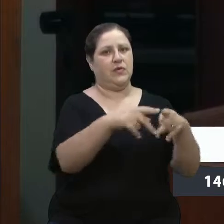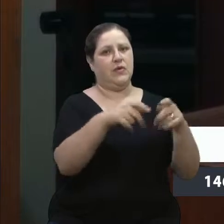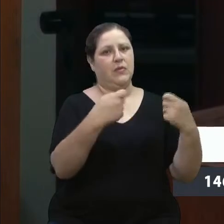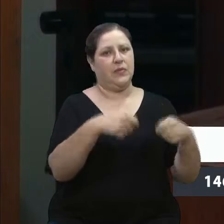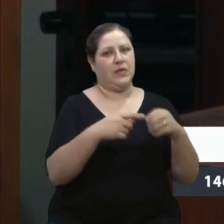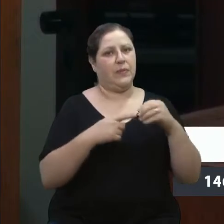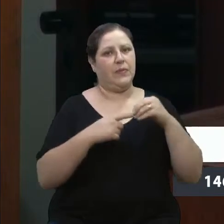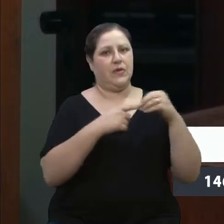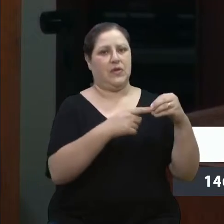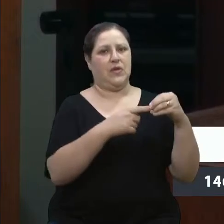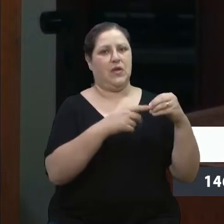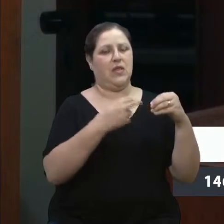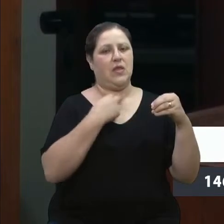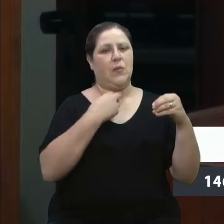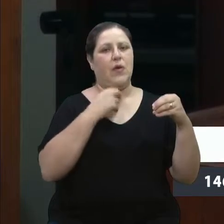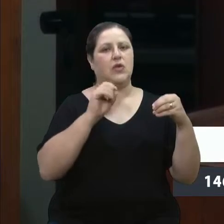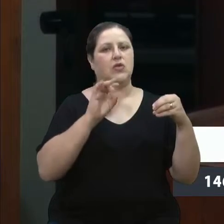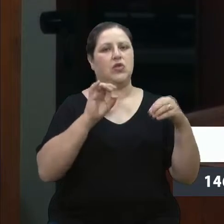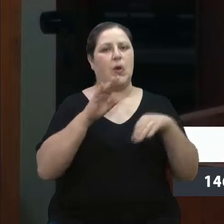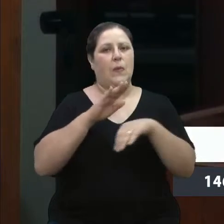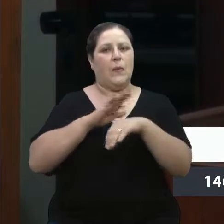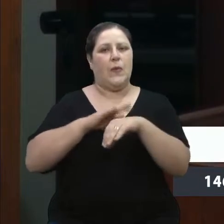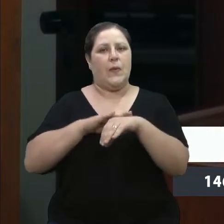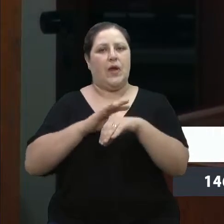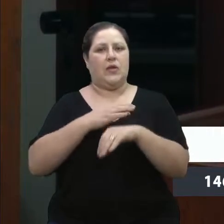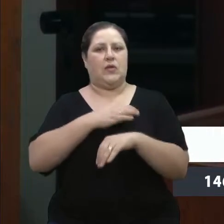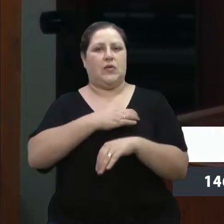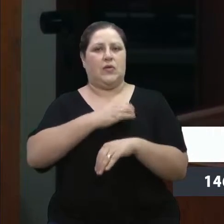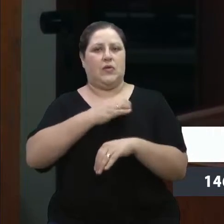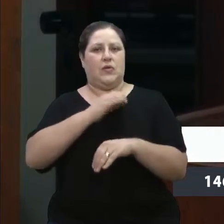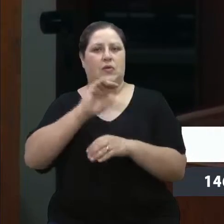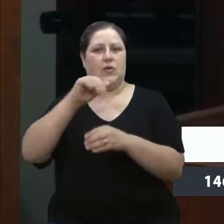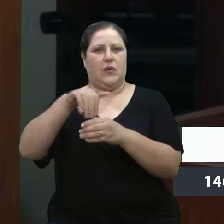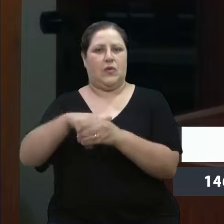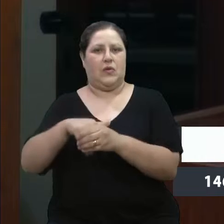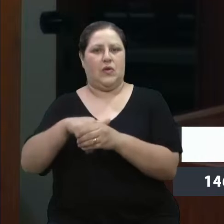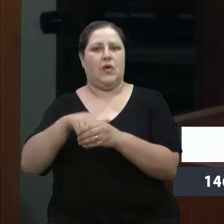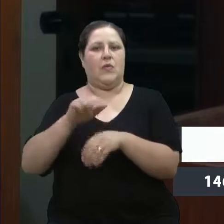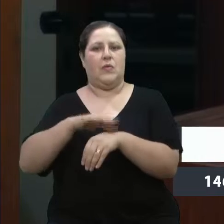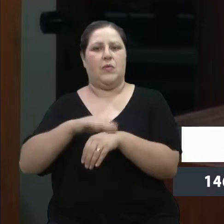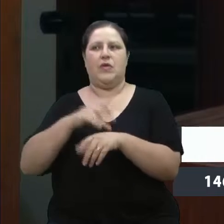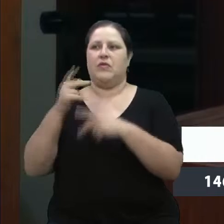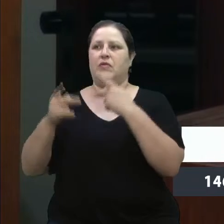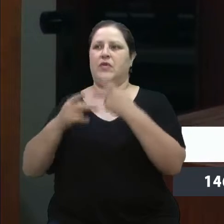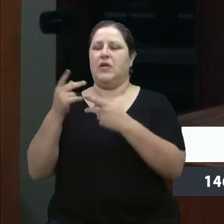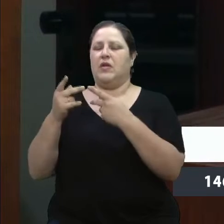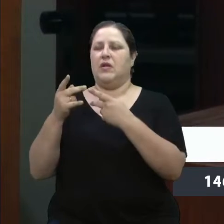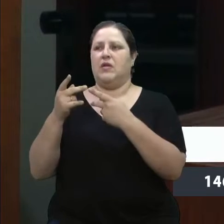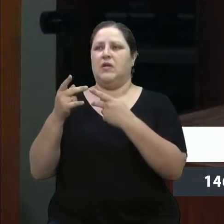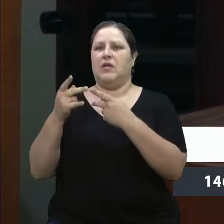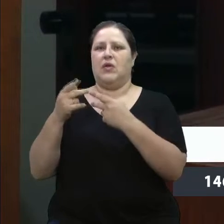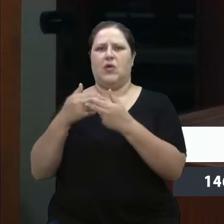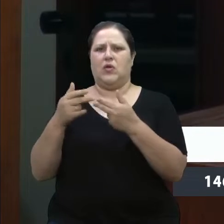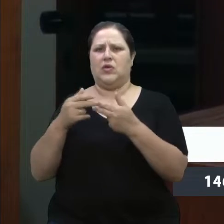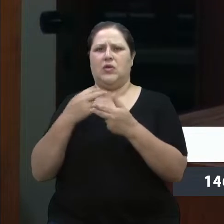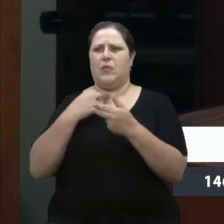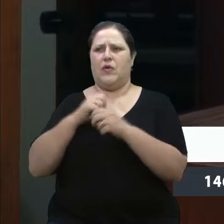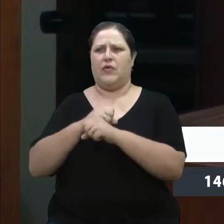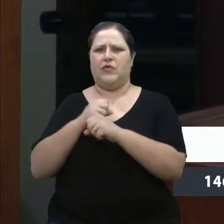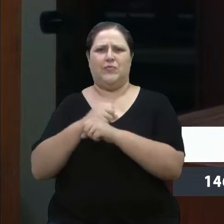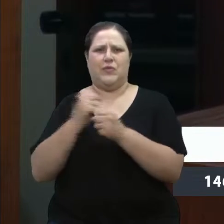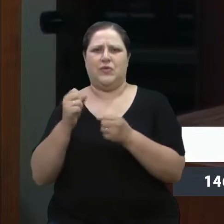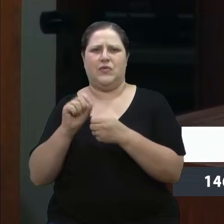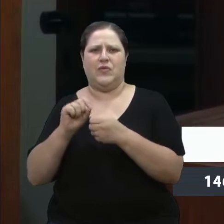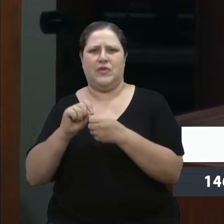na época de eleição, para propor o inexequível como os 13,50. Cabe nós lembrarmos,